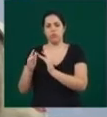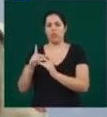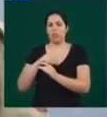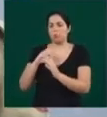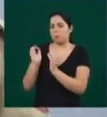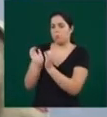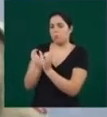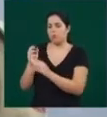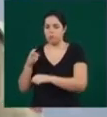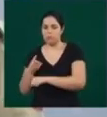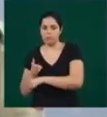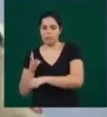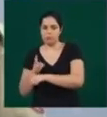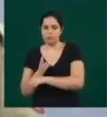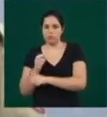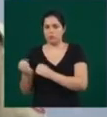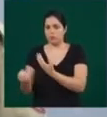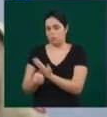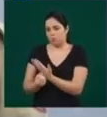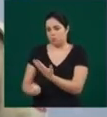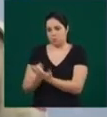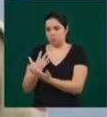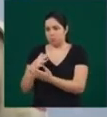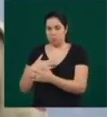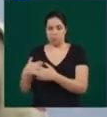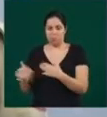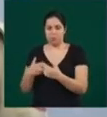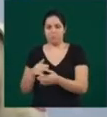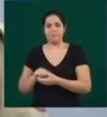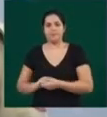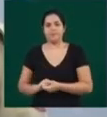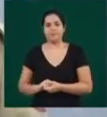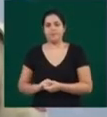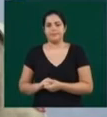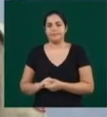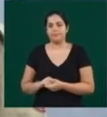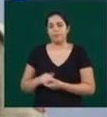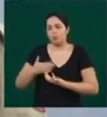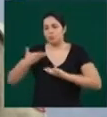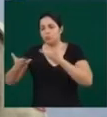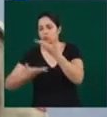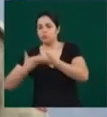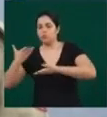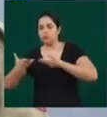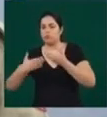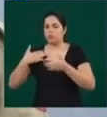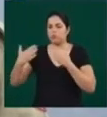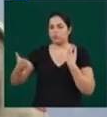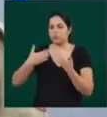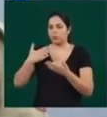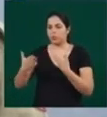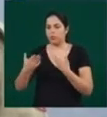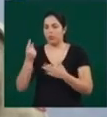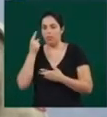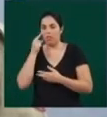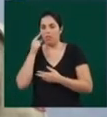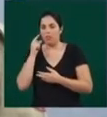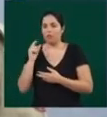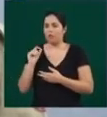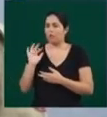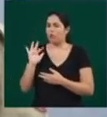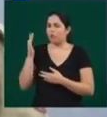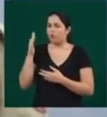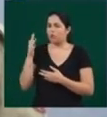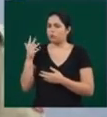WhatsApp, né, os aplicativos de contato, né? Então o pessoal ali troca informações. A partir do momento que ele vê que está acontecendo